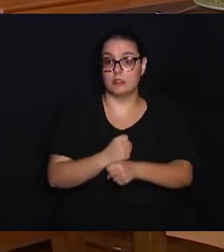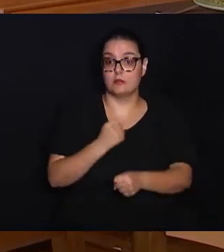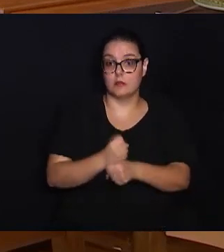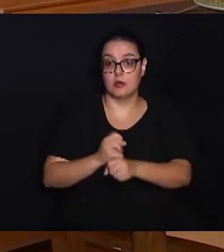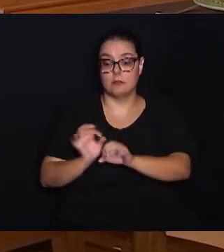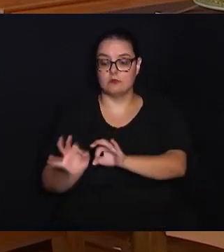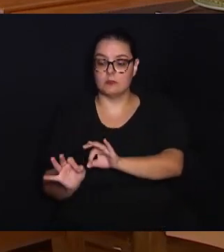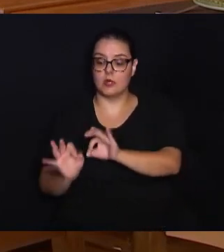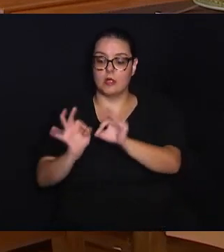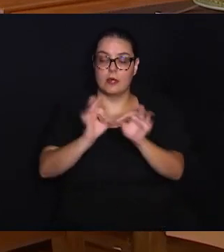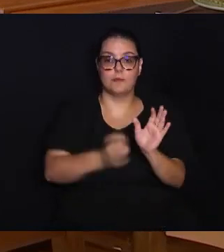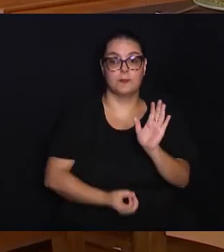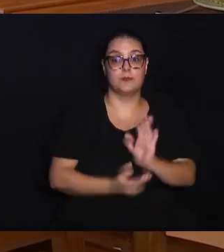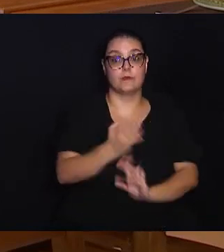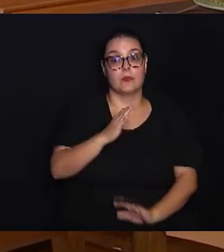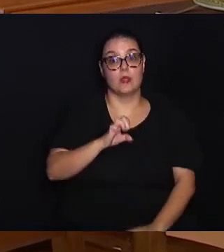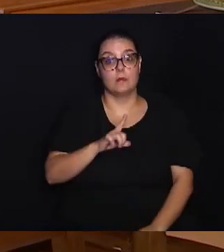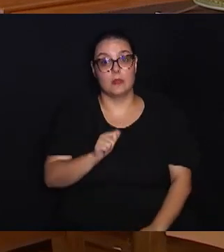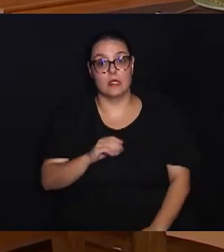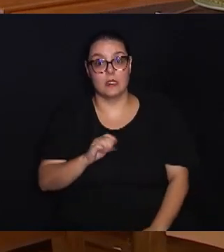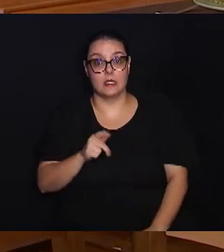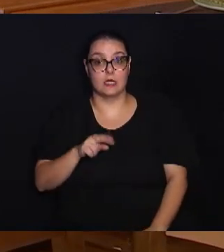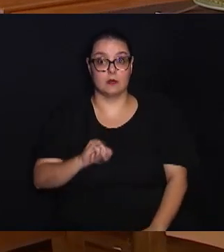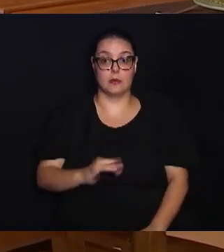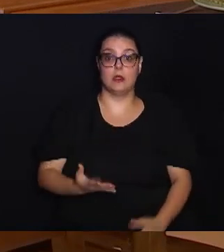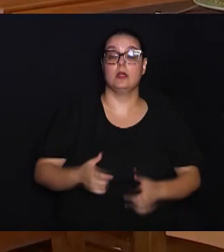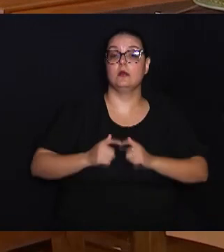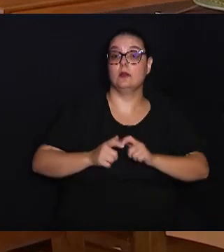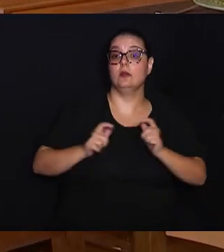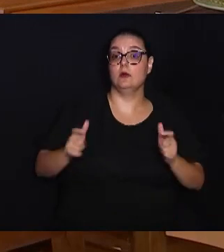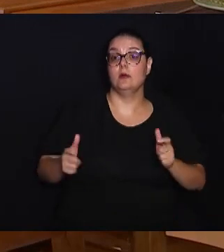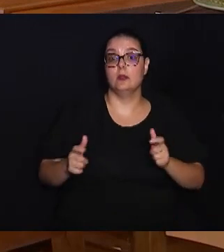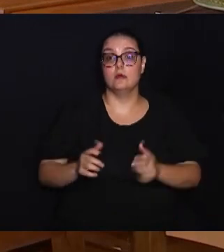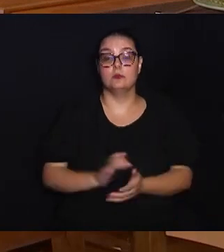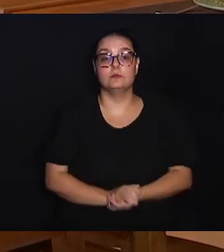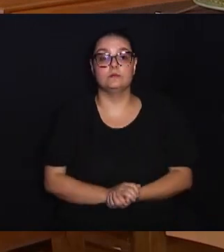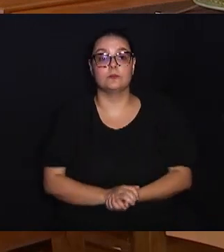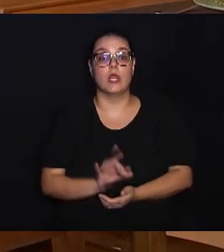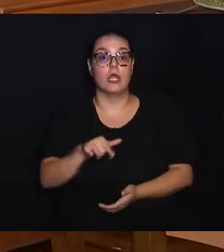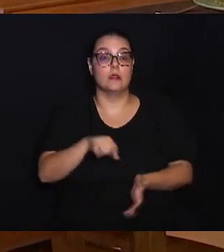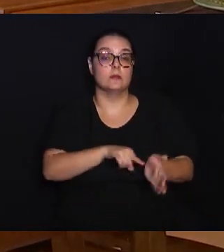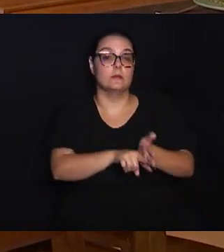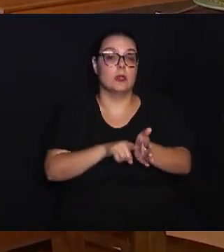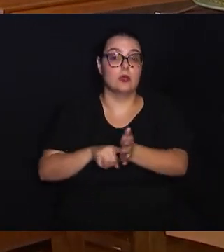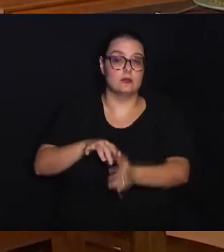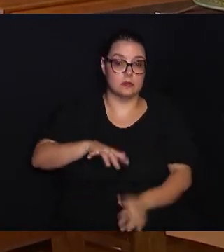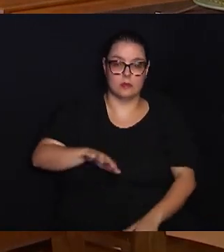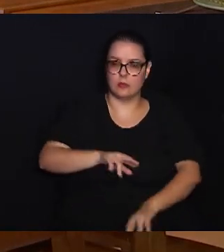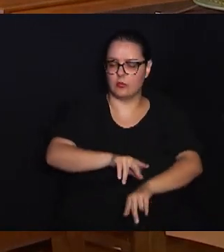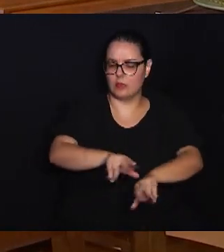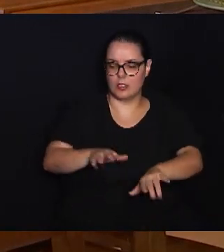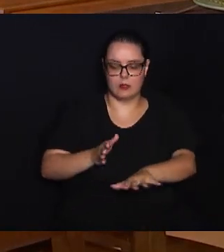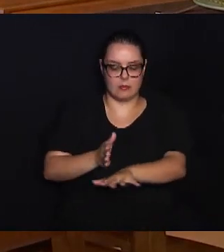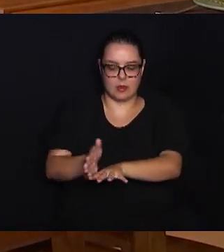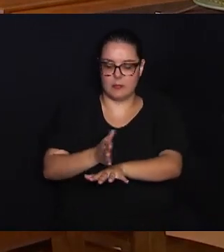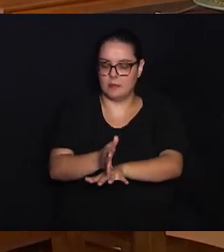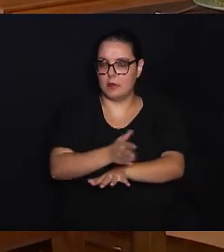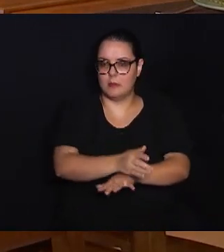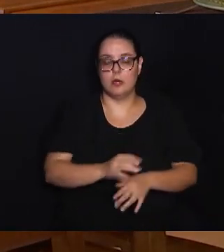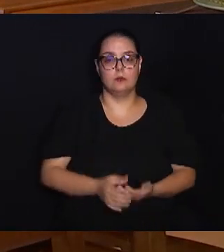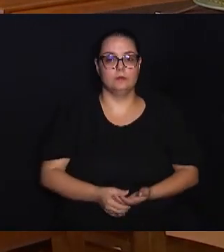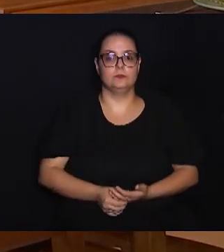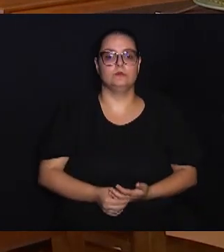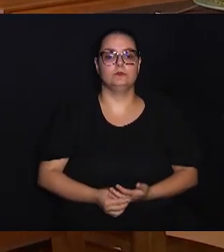30 anos e acompanhei todo o nascimento da bela capre até todo o crescimento dela nós fizemos uma pesquisa de mercado com vários